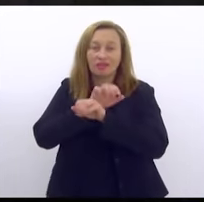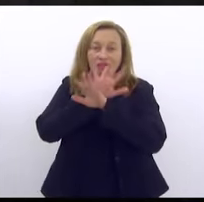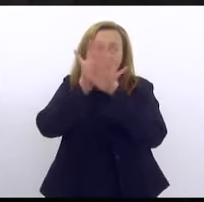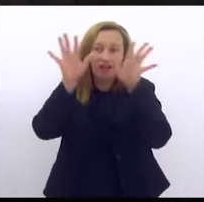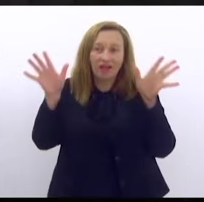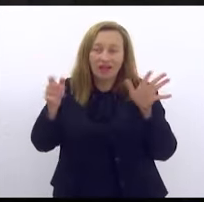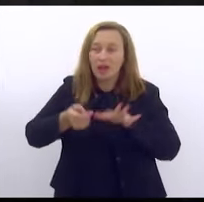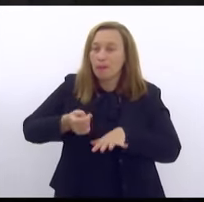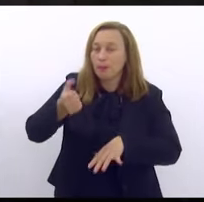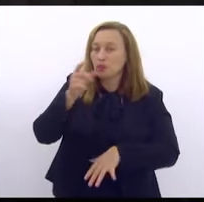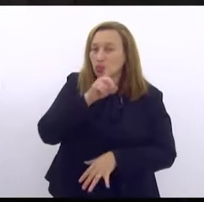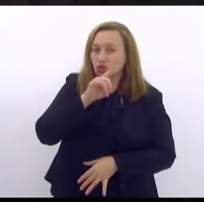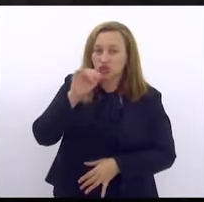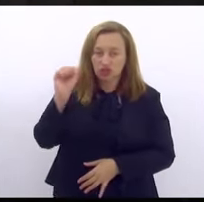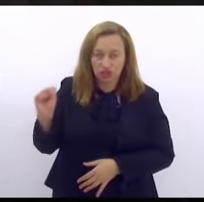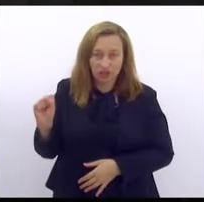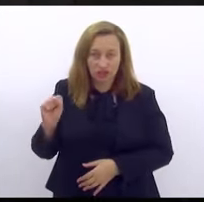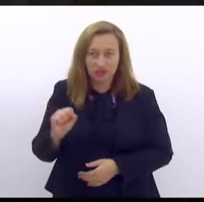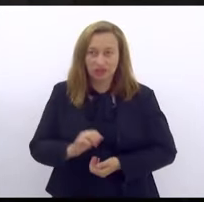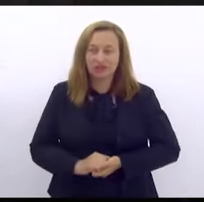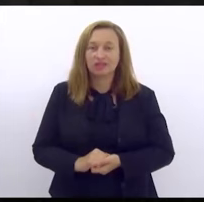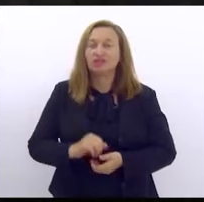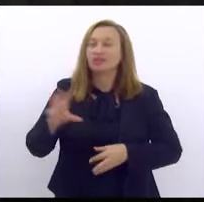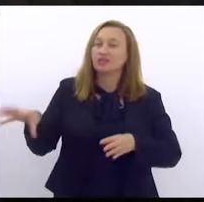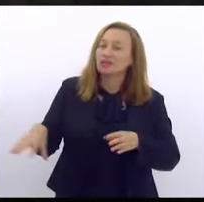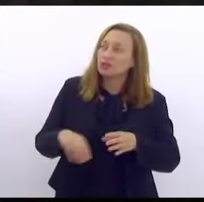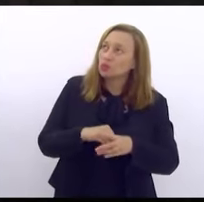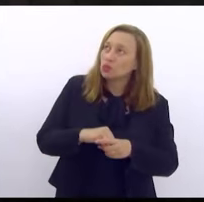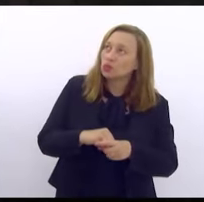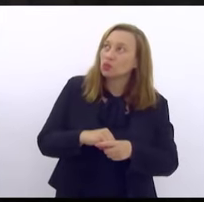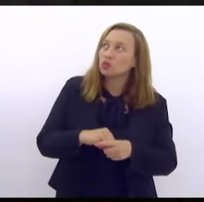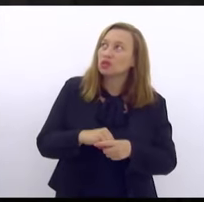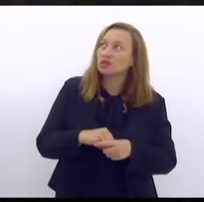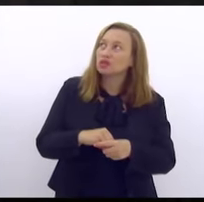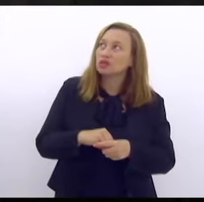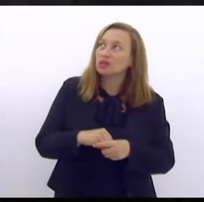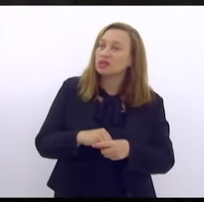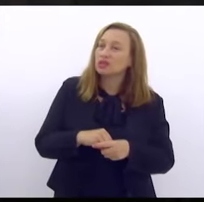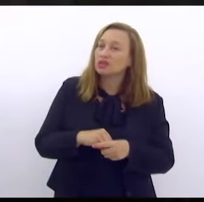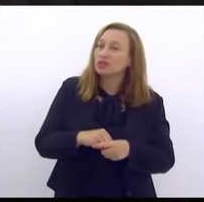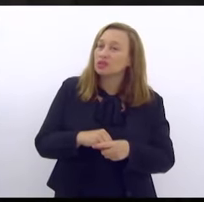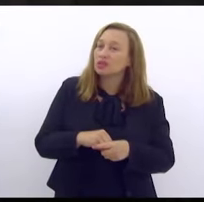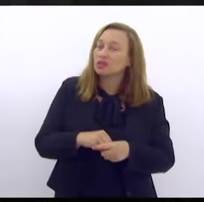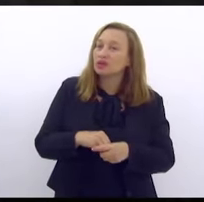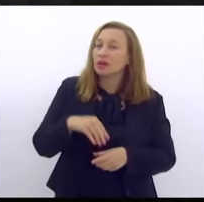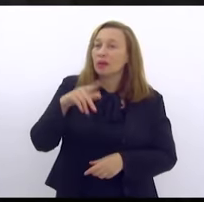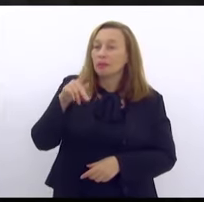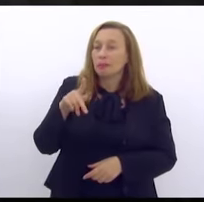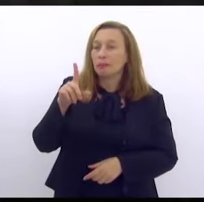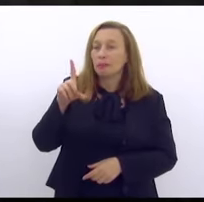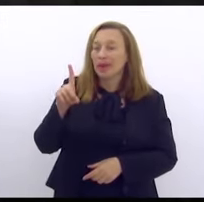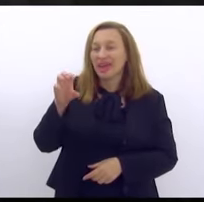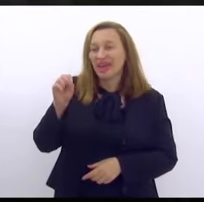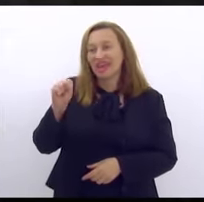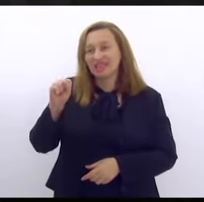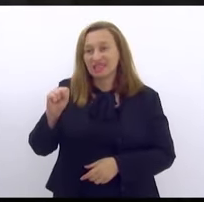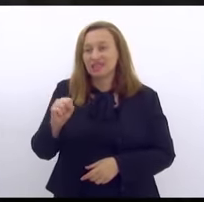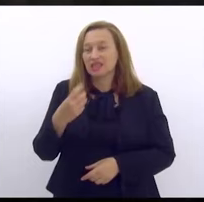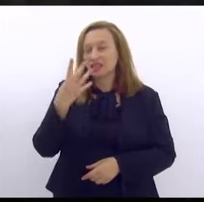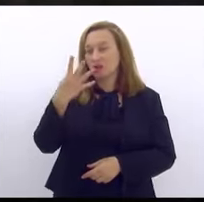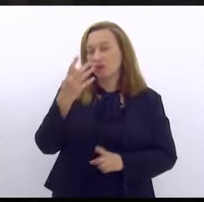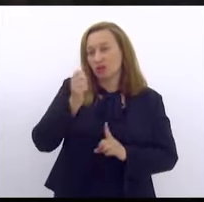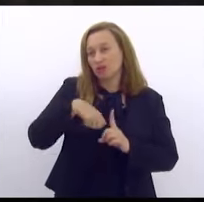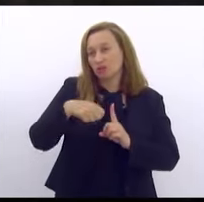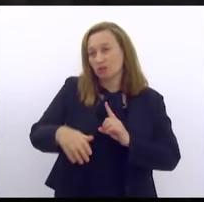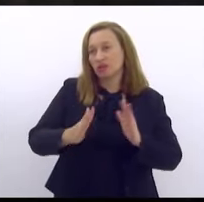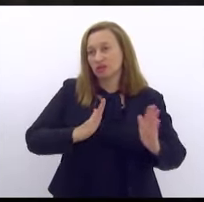em poucos dias, foi incluído no PEDES o prazo de